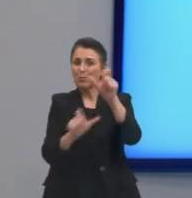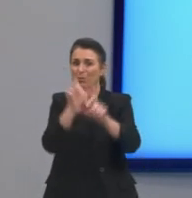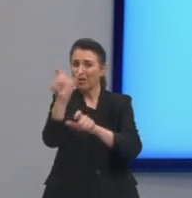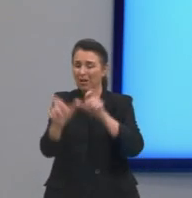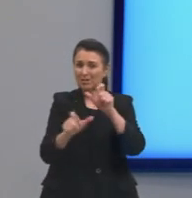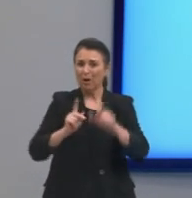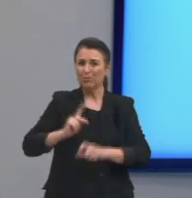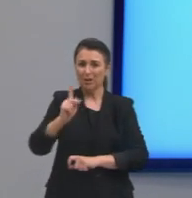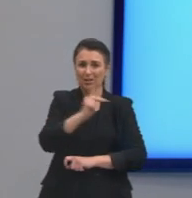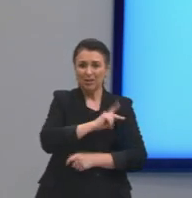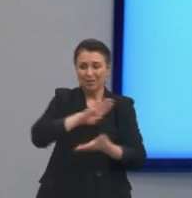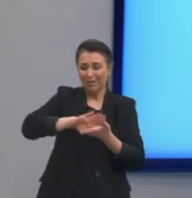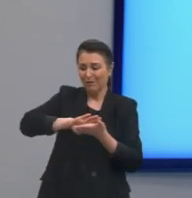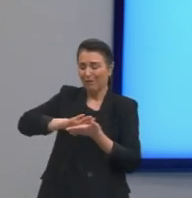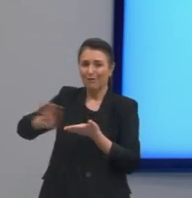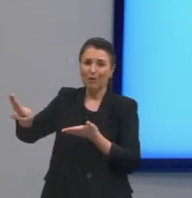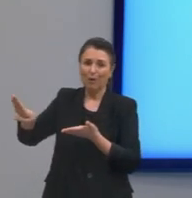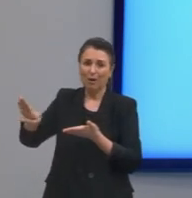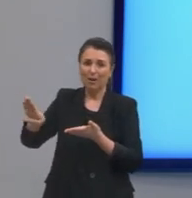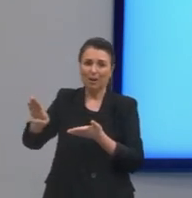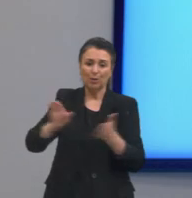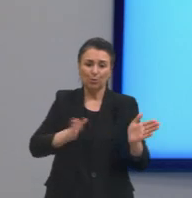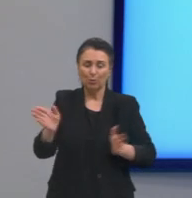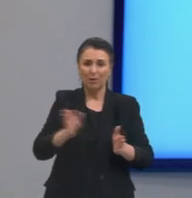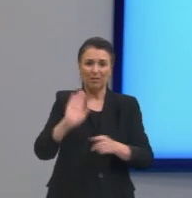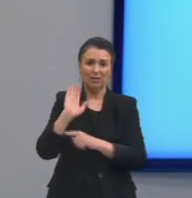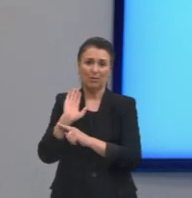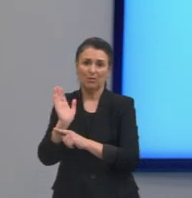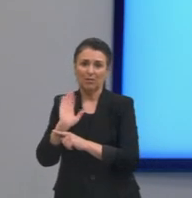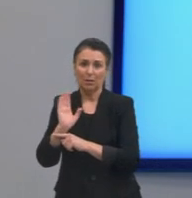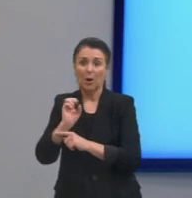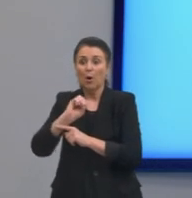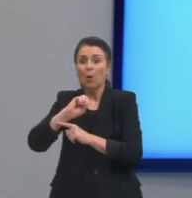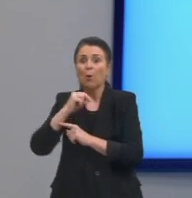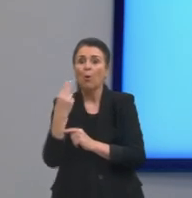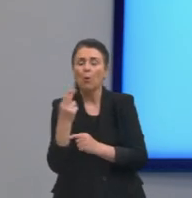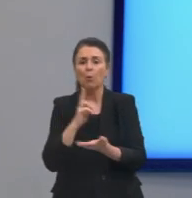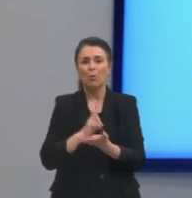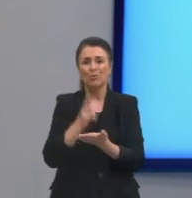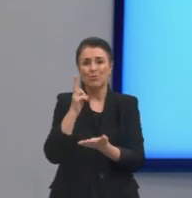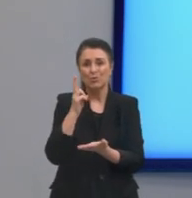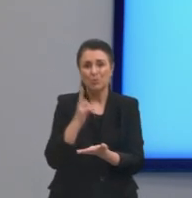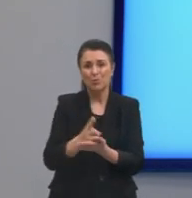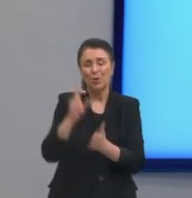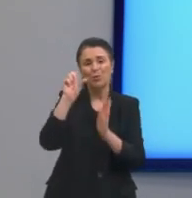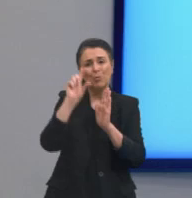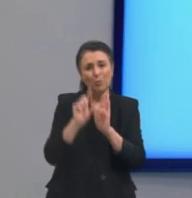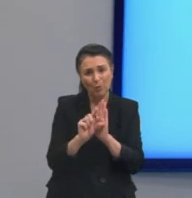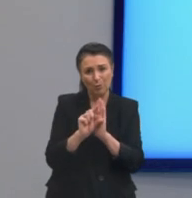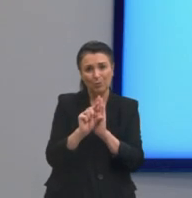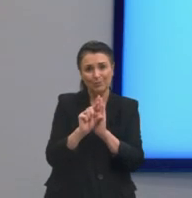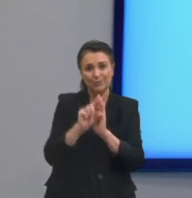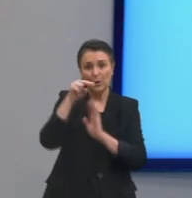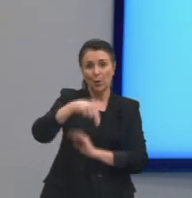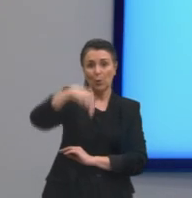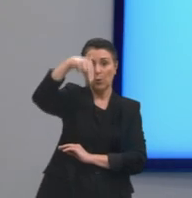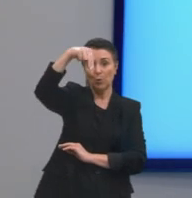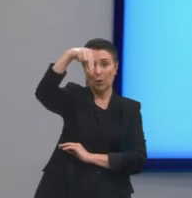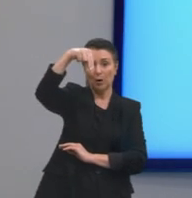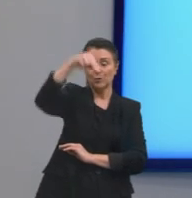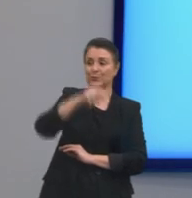excluídas do universo do cinema ou continuam mal atendidas o norte o Nordeste